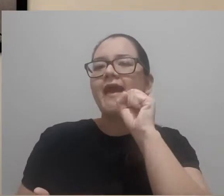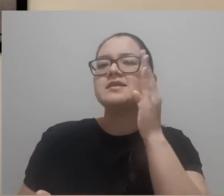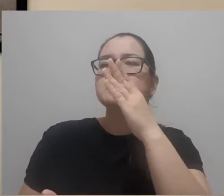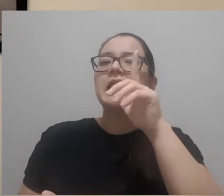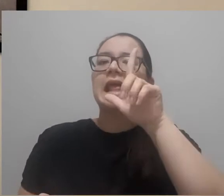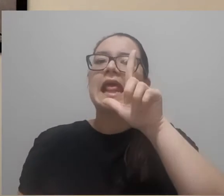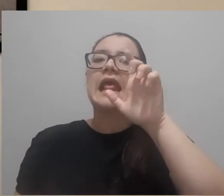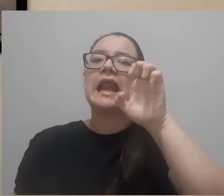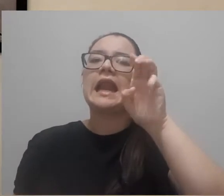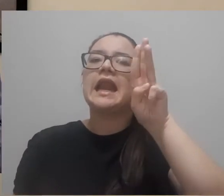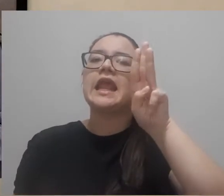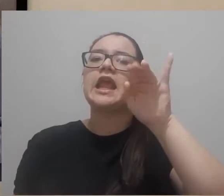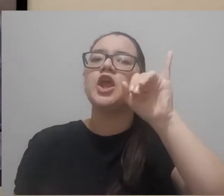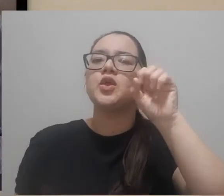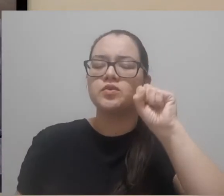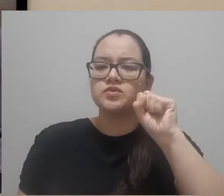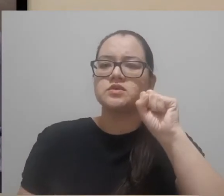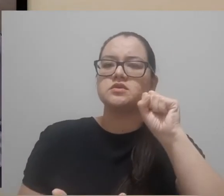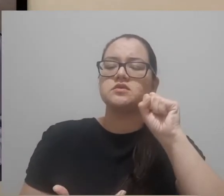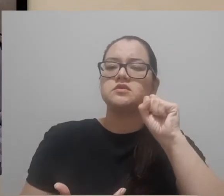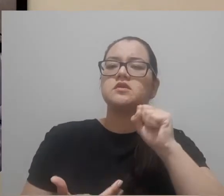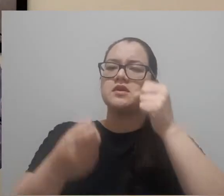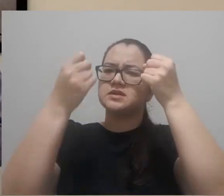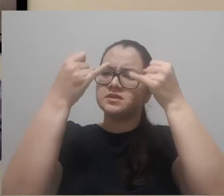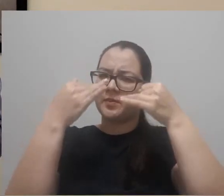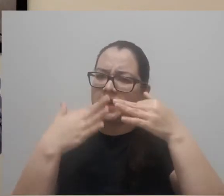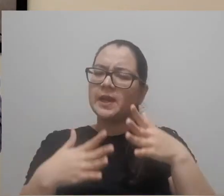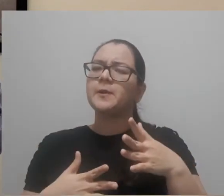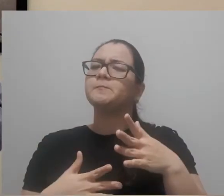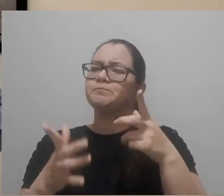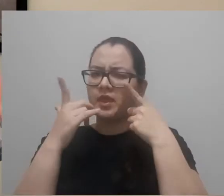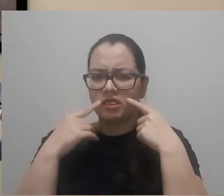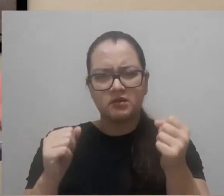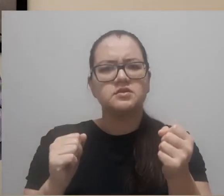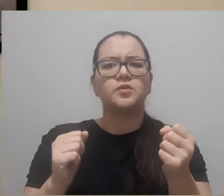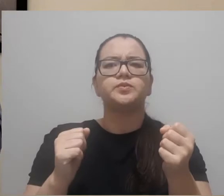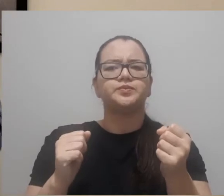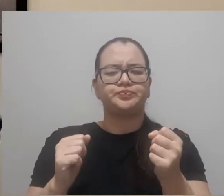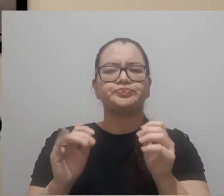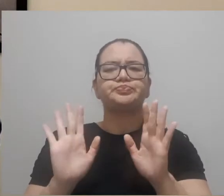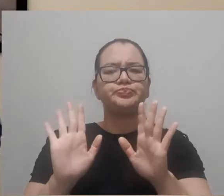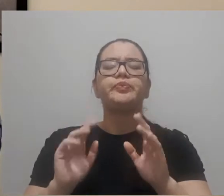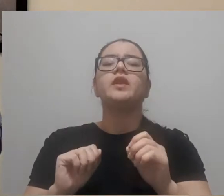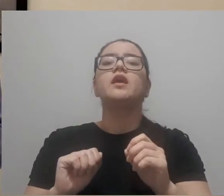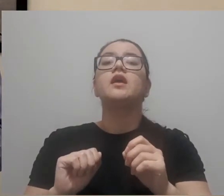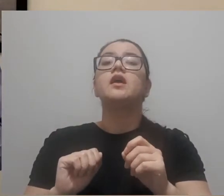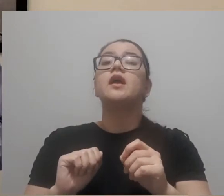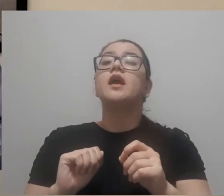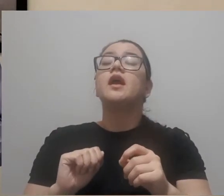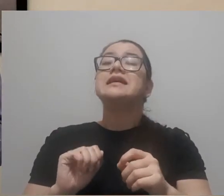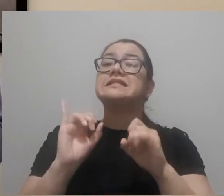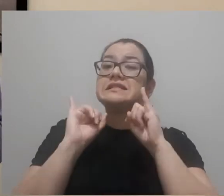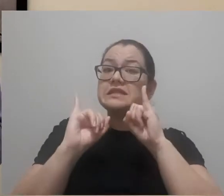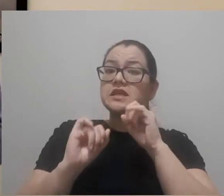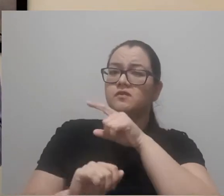certa vez, preste sua atenção no que C.S. Lewis falou. Abre aspas. Se você estudar a história, verá que os